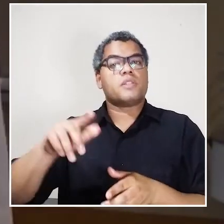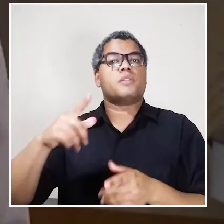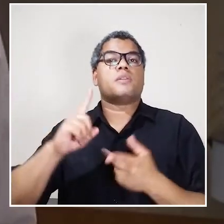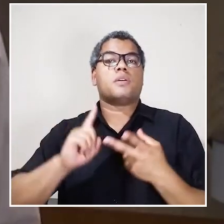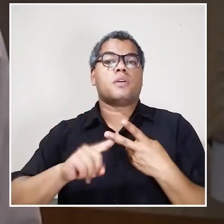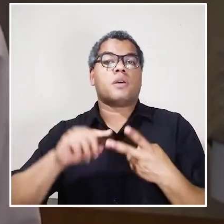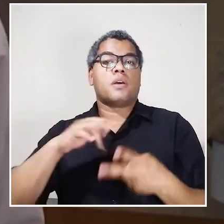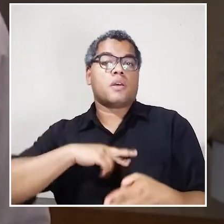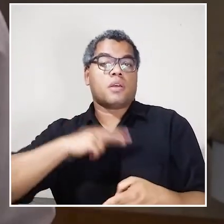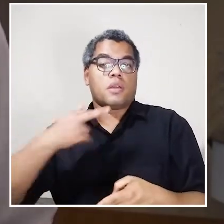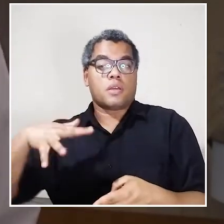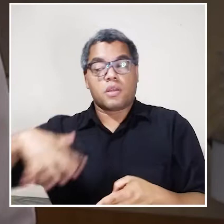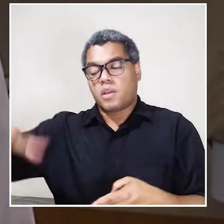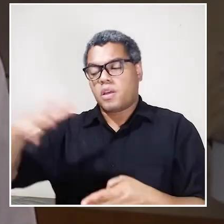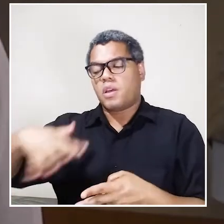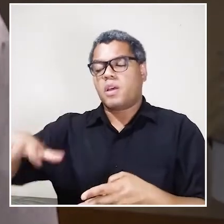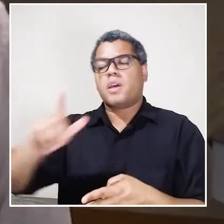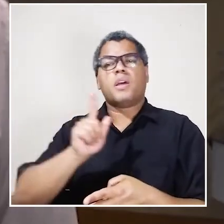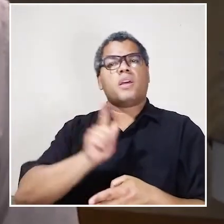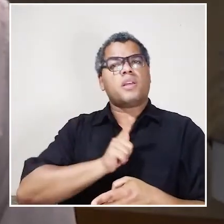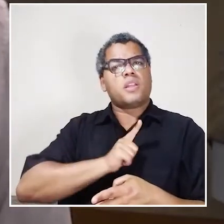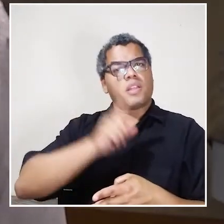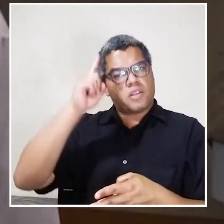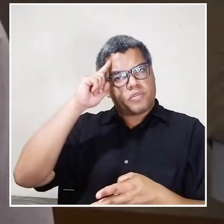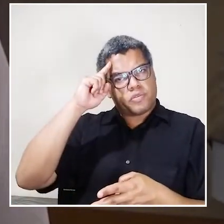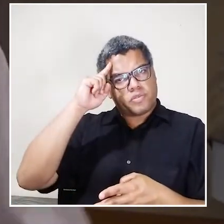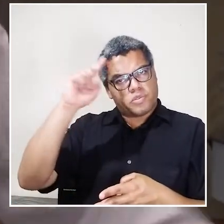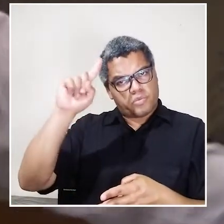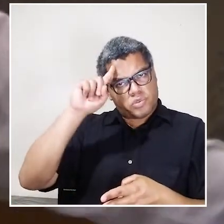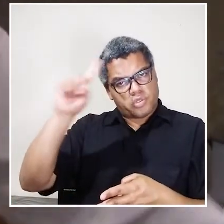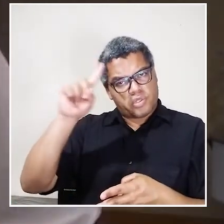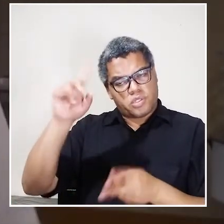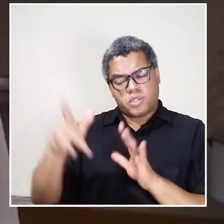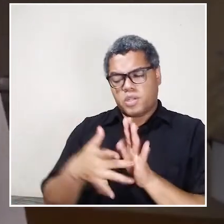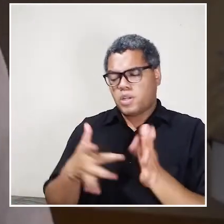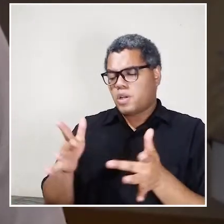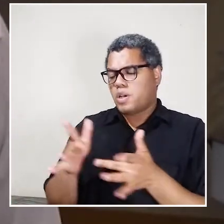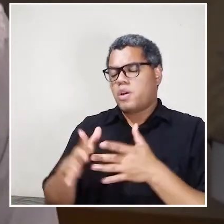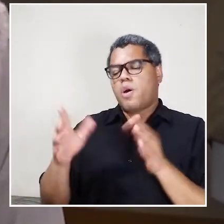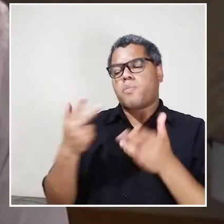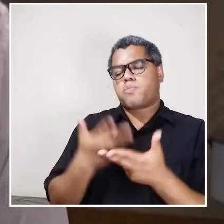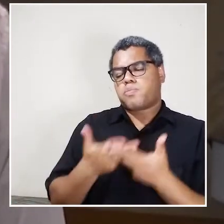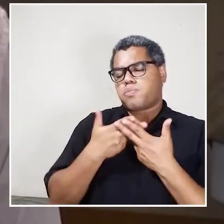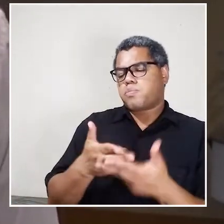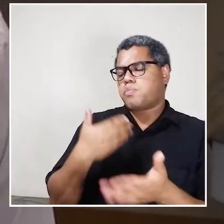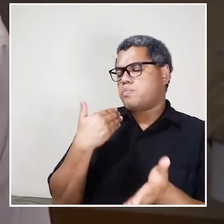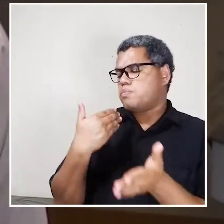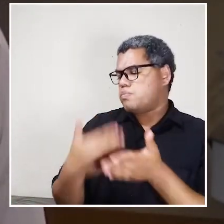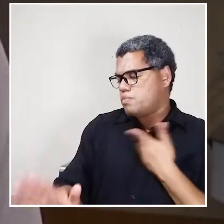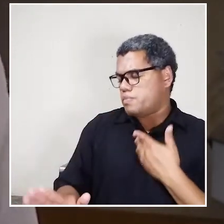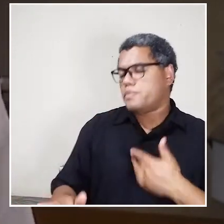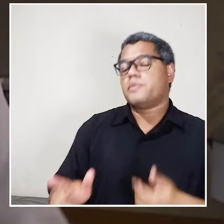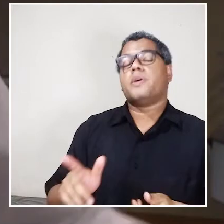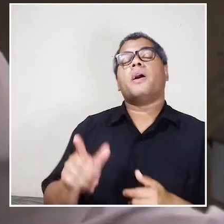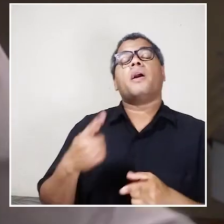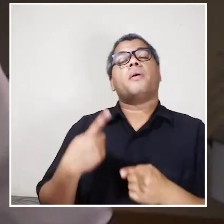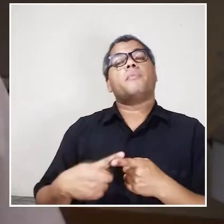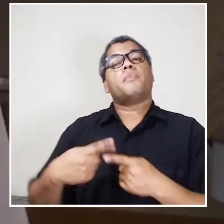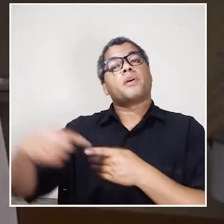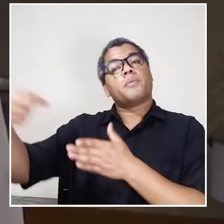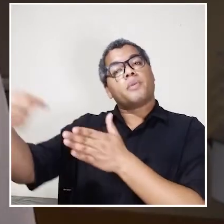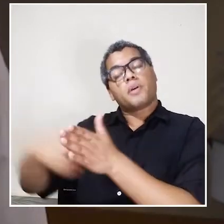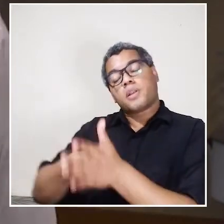certa altura Jesus até, eu diria, perdeu a paciência. Foi colocado para ele uma questão sobre uma mulher que casou-se com